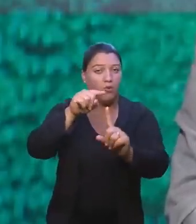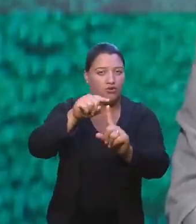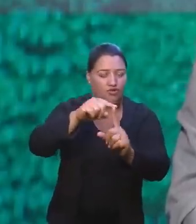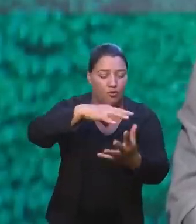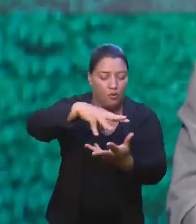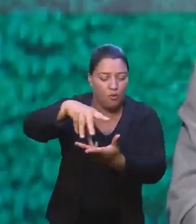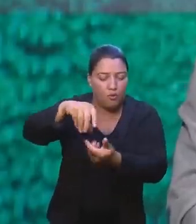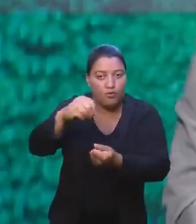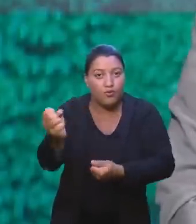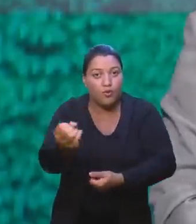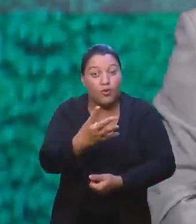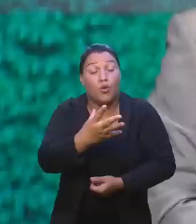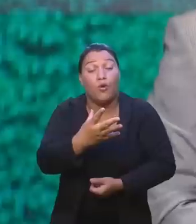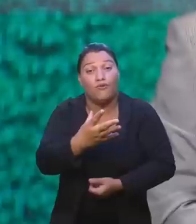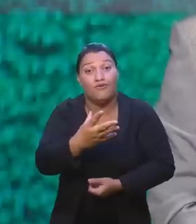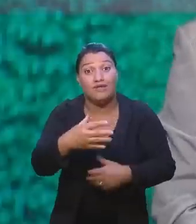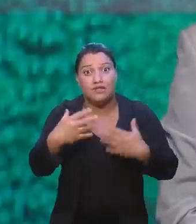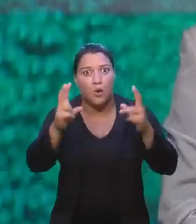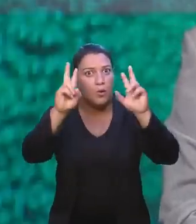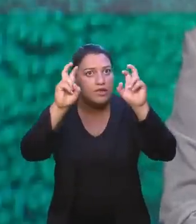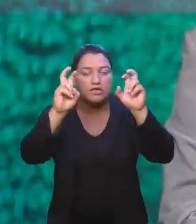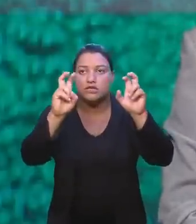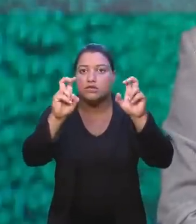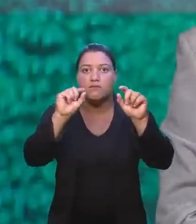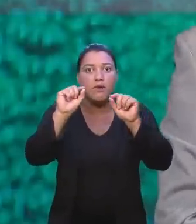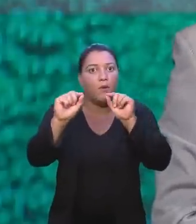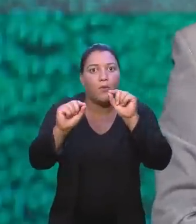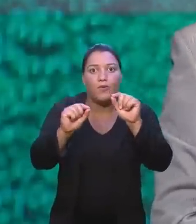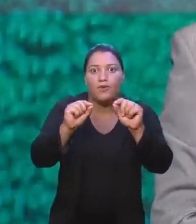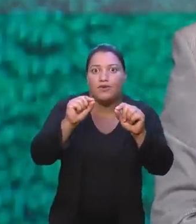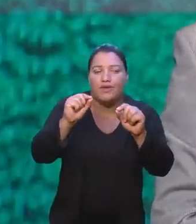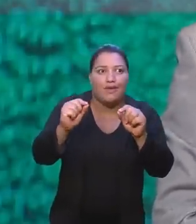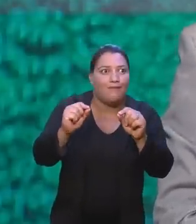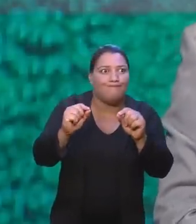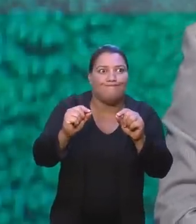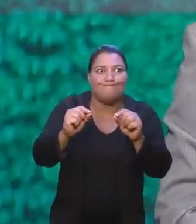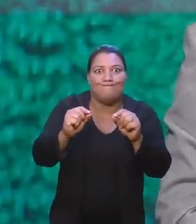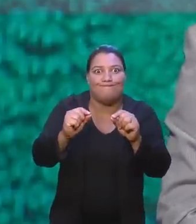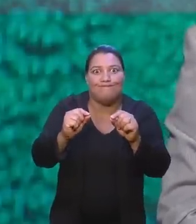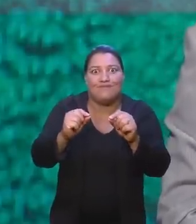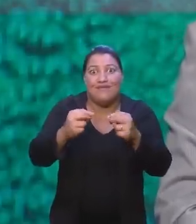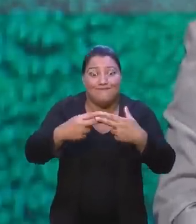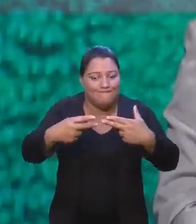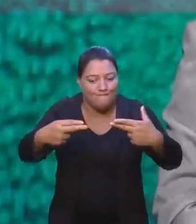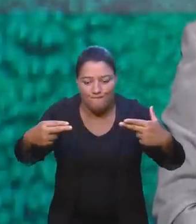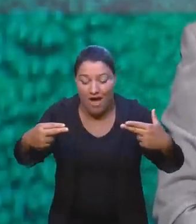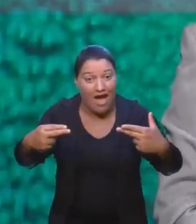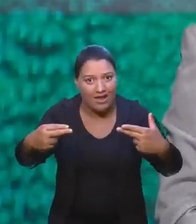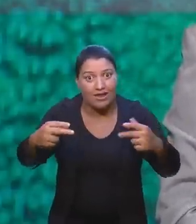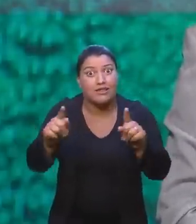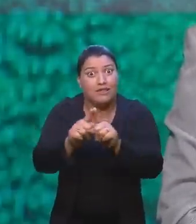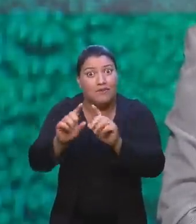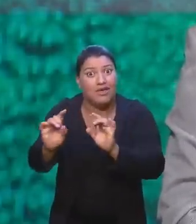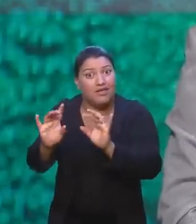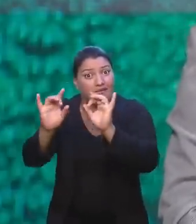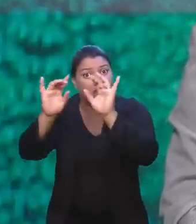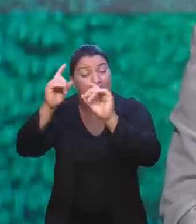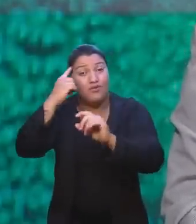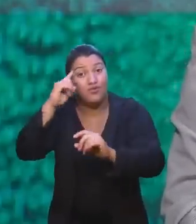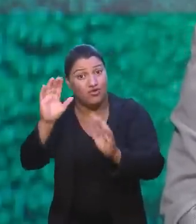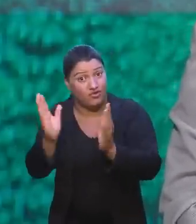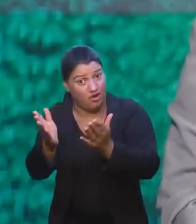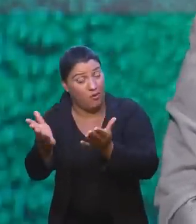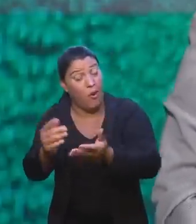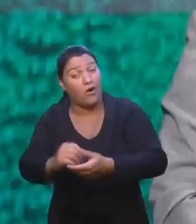mundo, com esse tema muito abrangente e muito especial para os dias